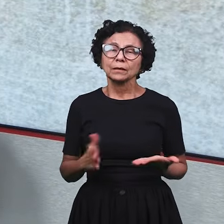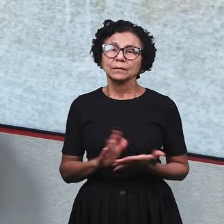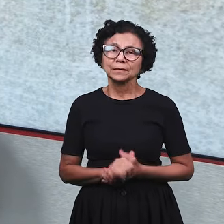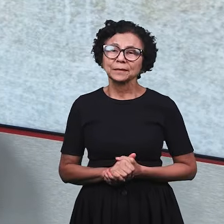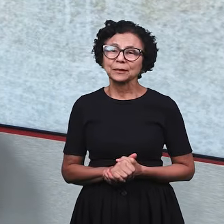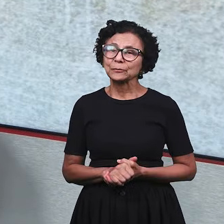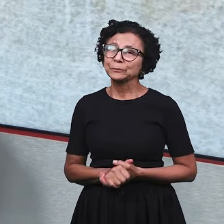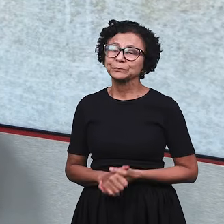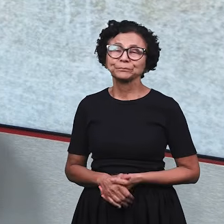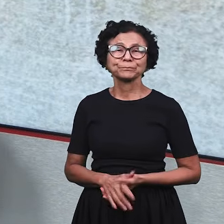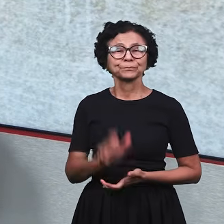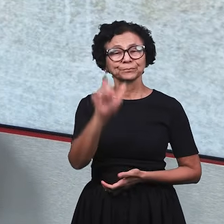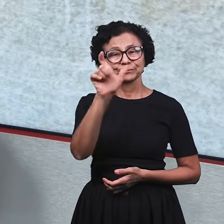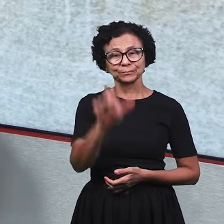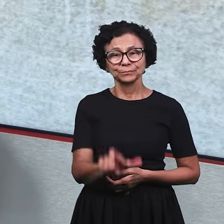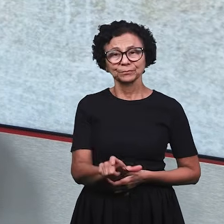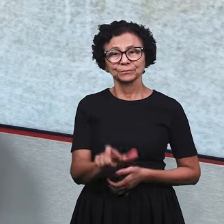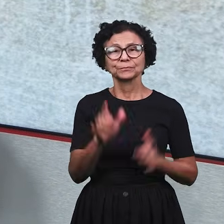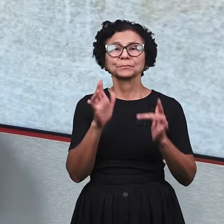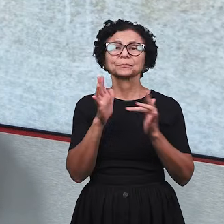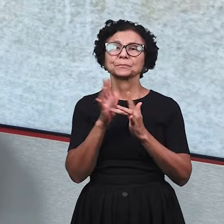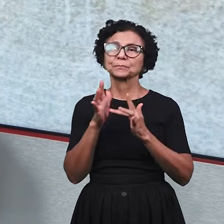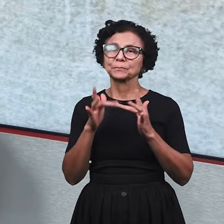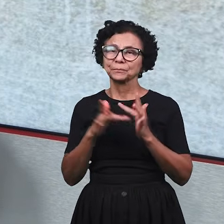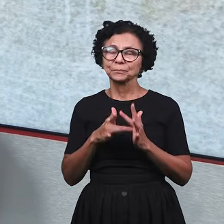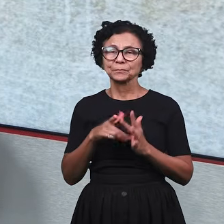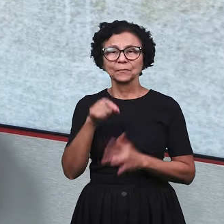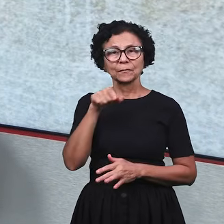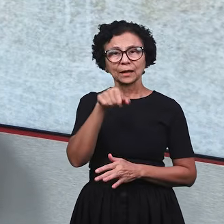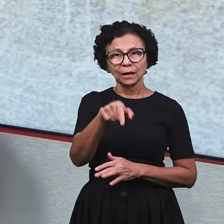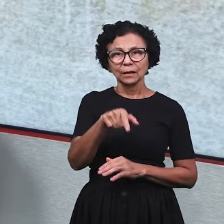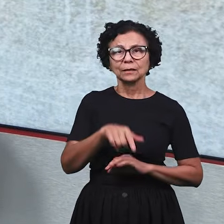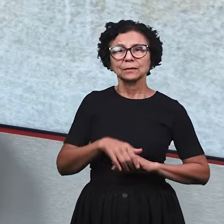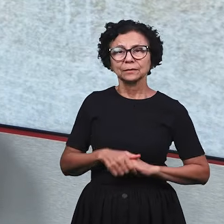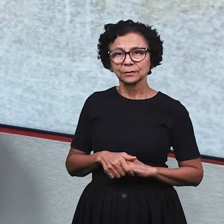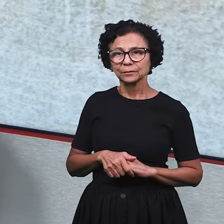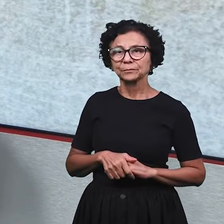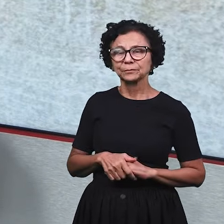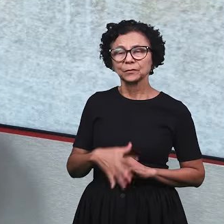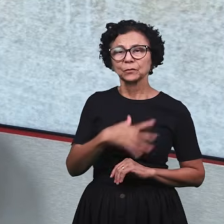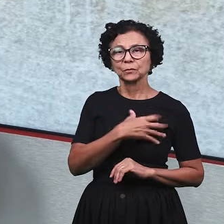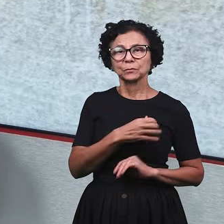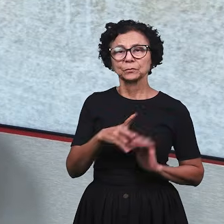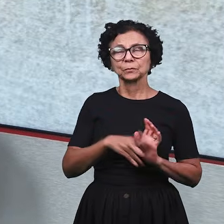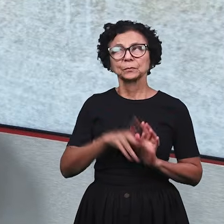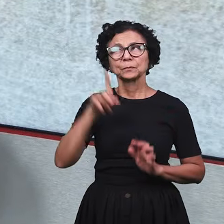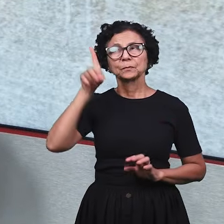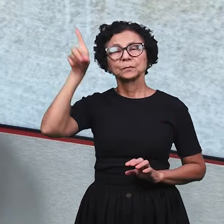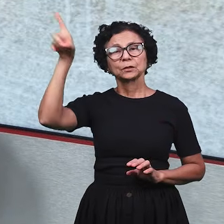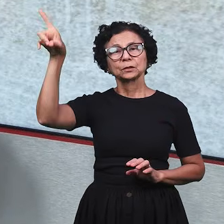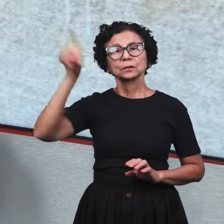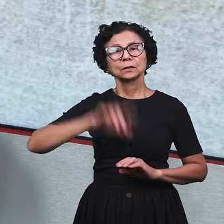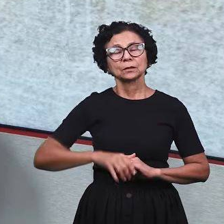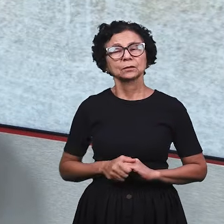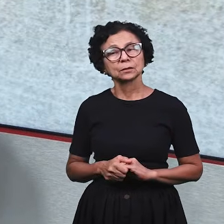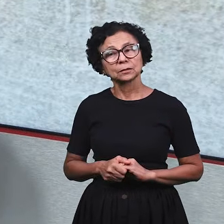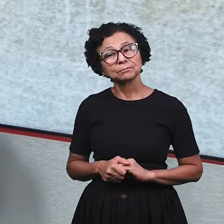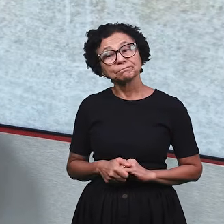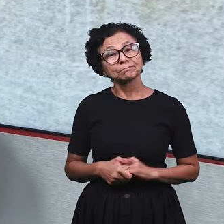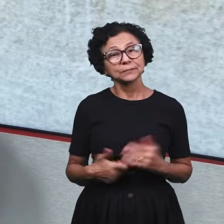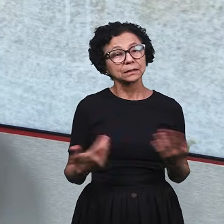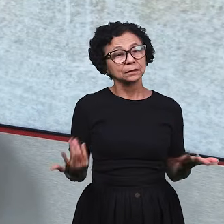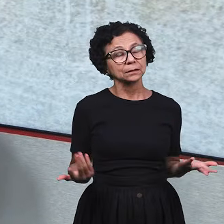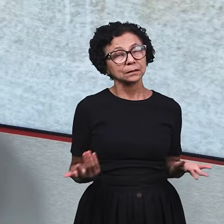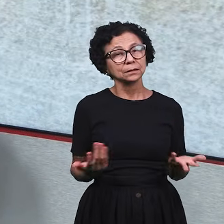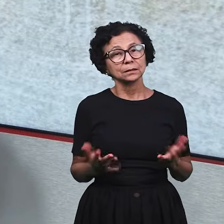reside somente em Jesus. Ele, na condição de Filho de Deus. Daí Jesus